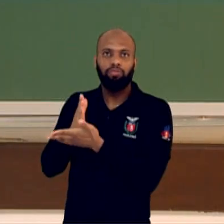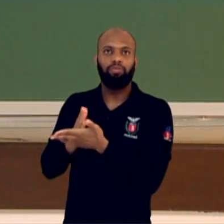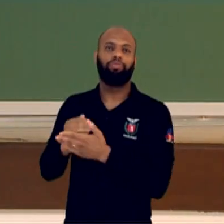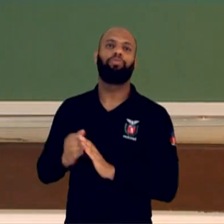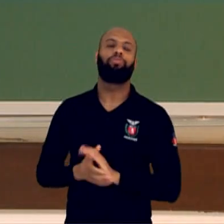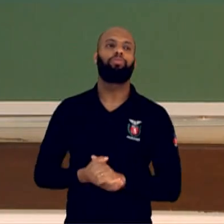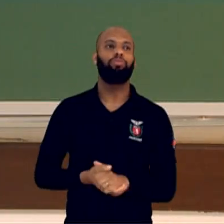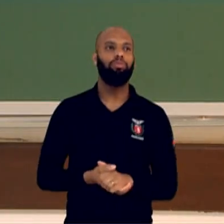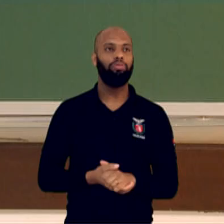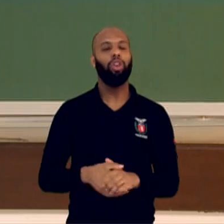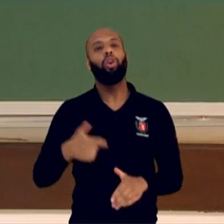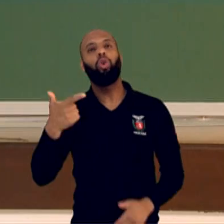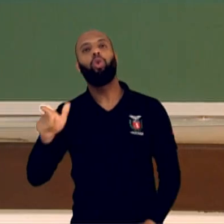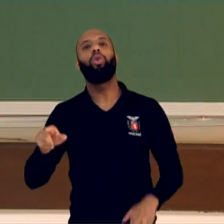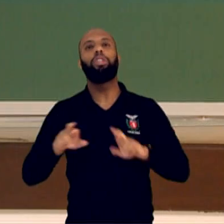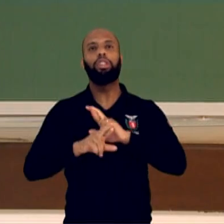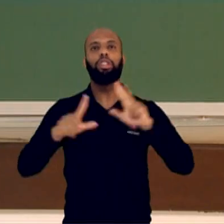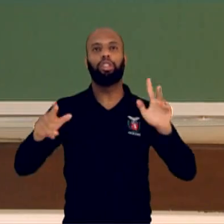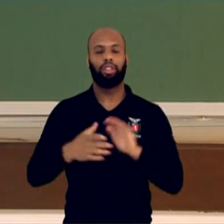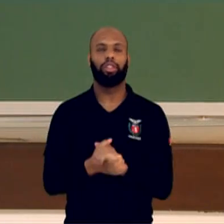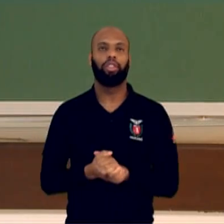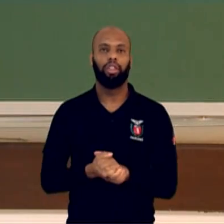diferença.